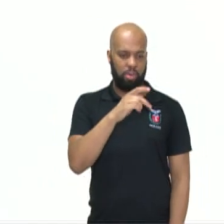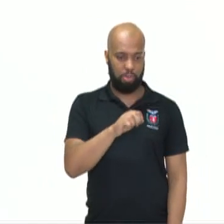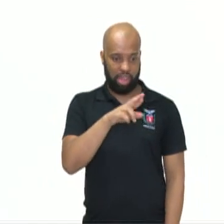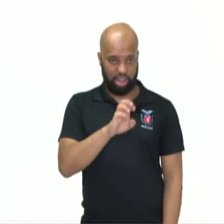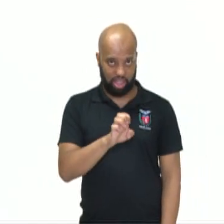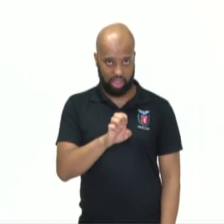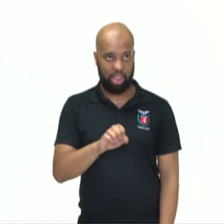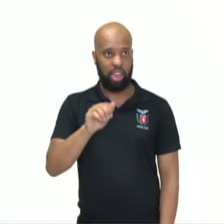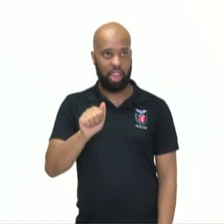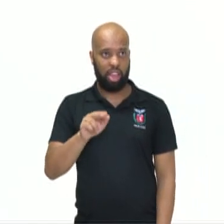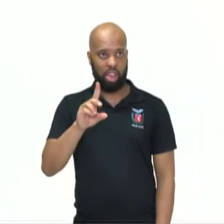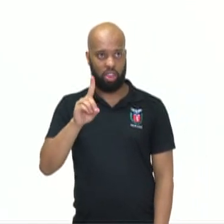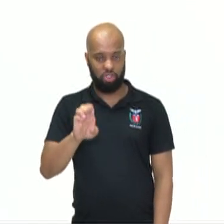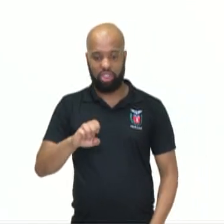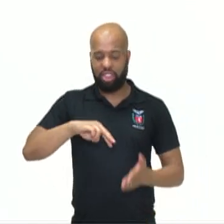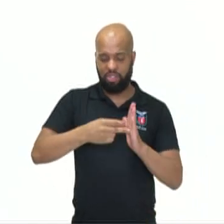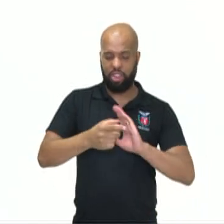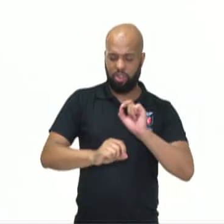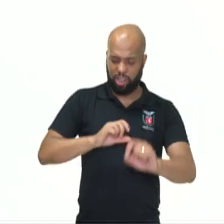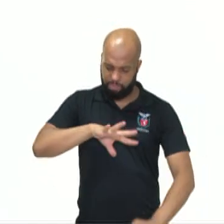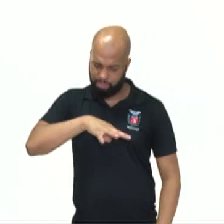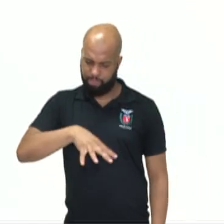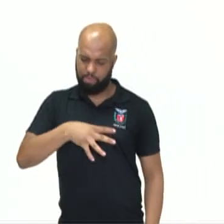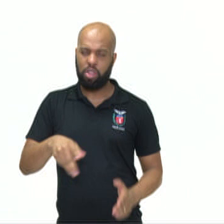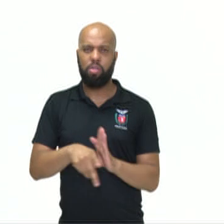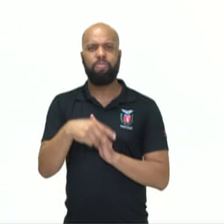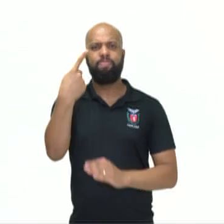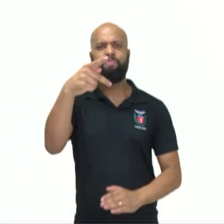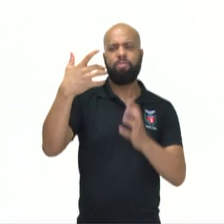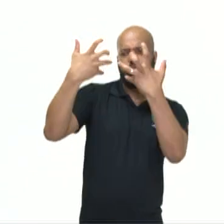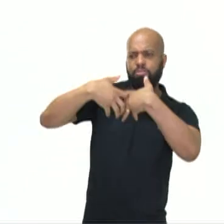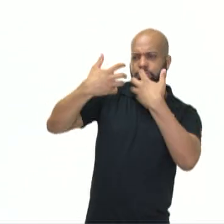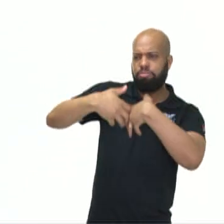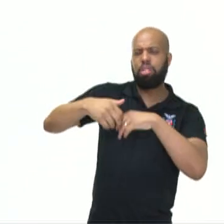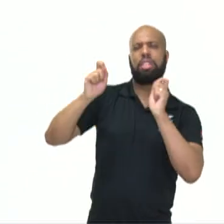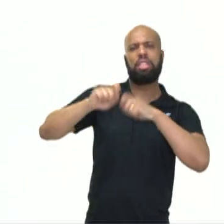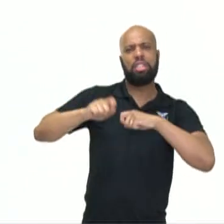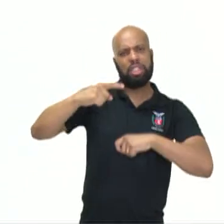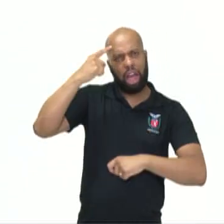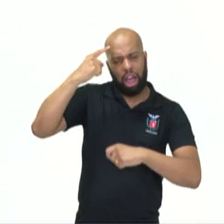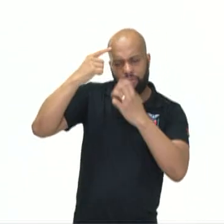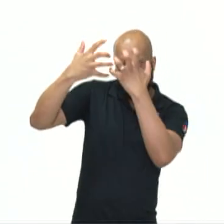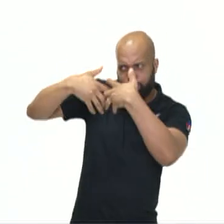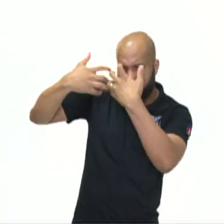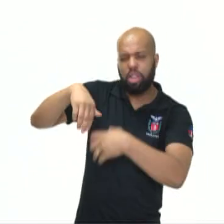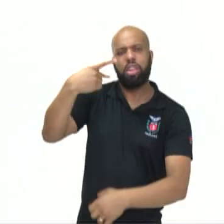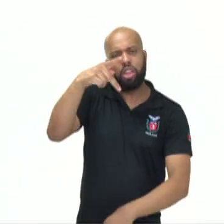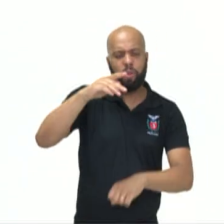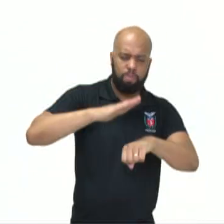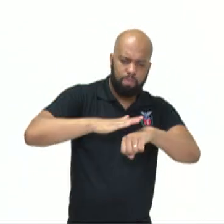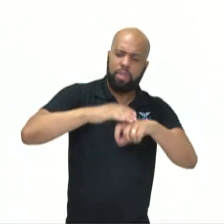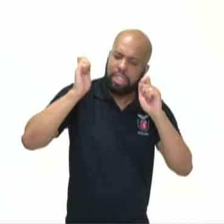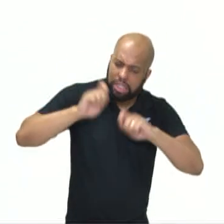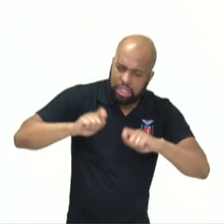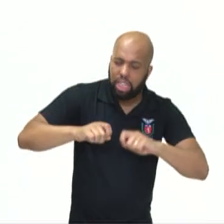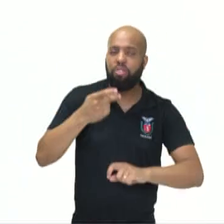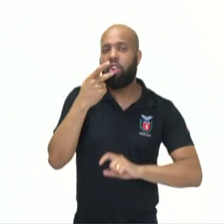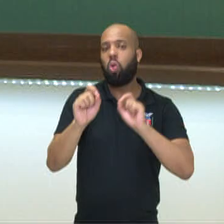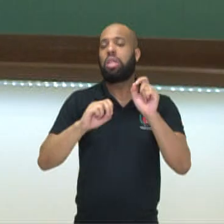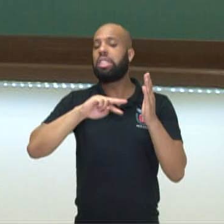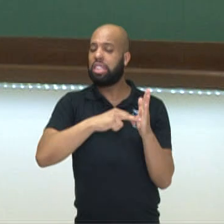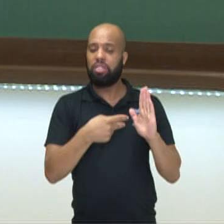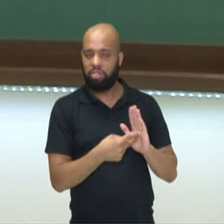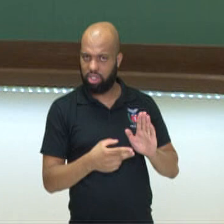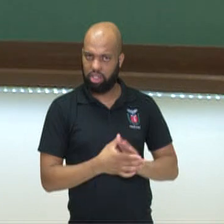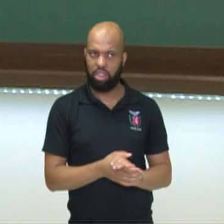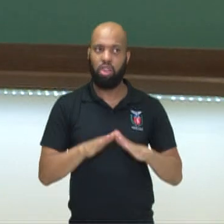seu próprio conhecimento, do seu próprio entendimento, da sua própria capacidade racional, ele está dizendo, em outras